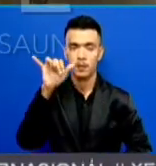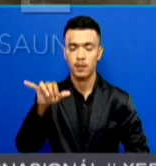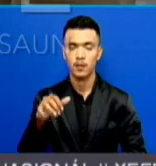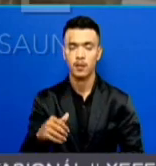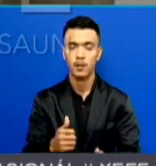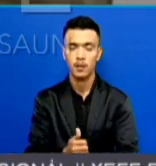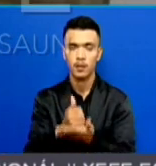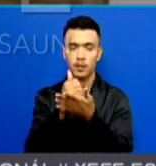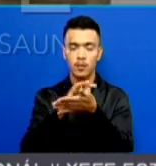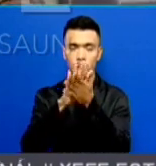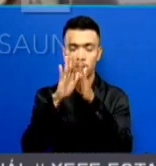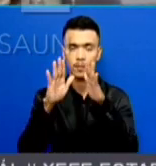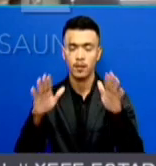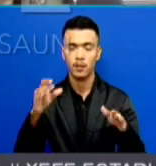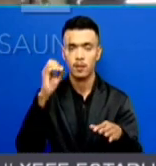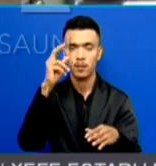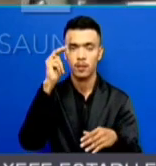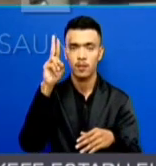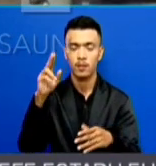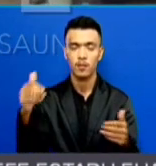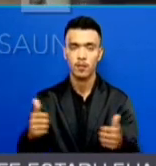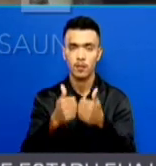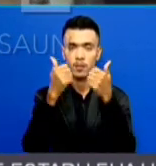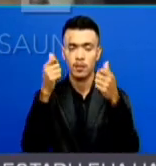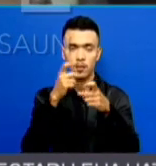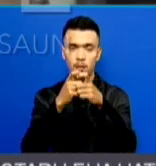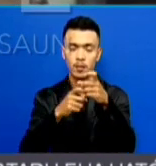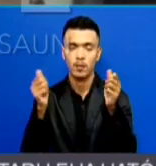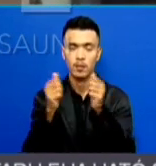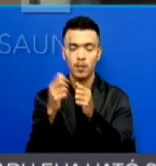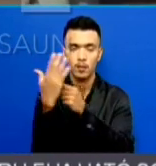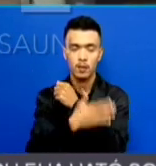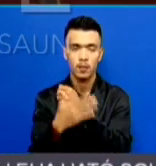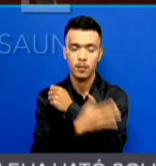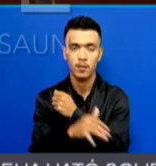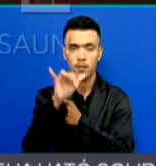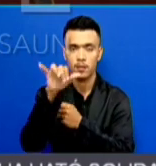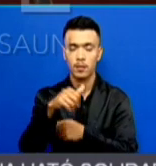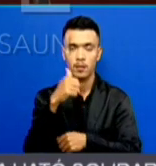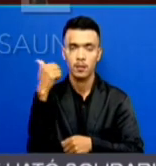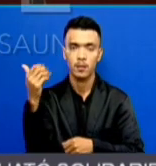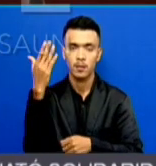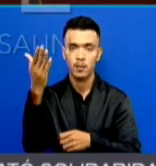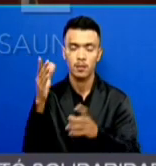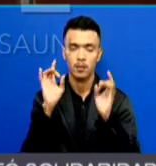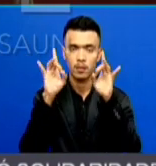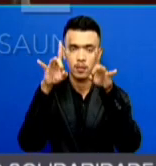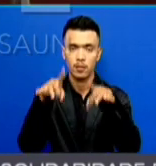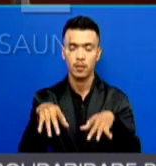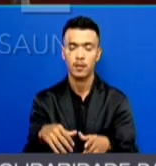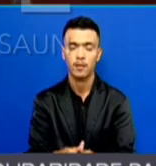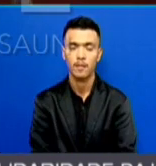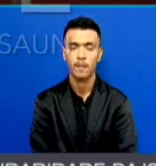missão apoio paz ONU no competição tiro Ronação Siracelo e a Austrália. Juvenal da